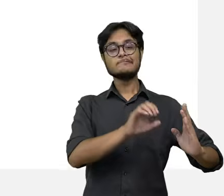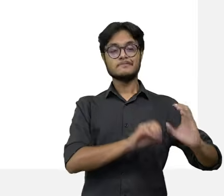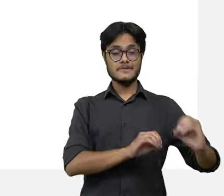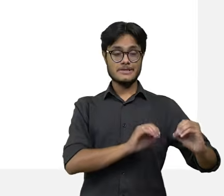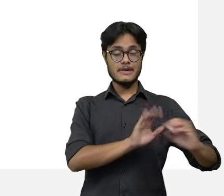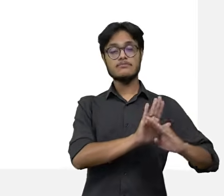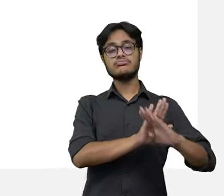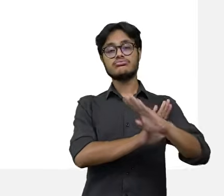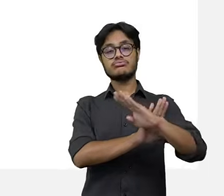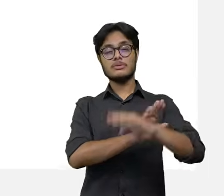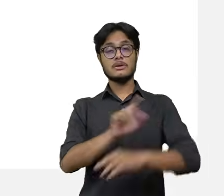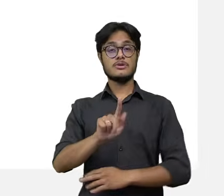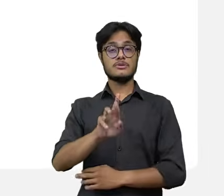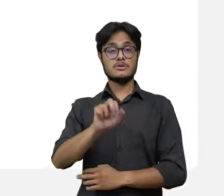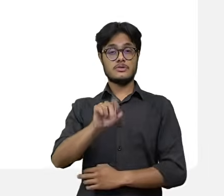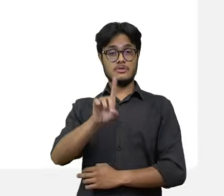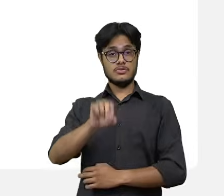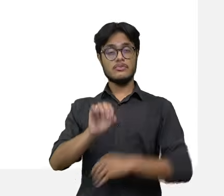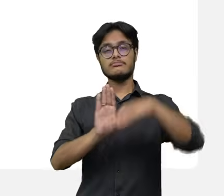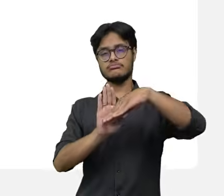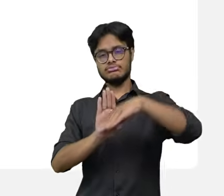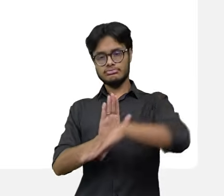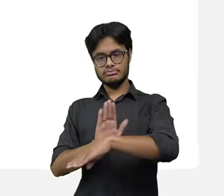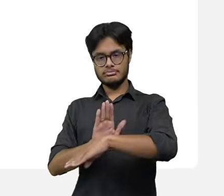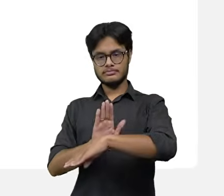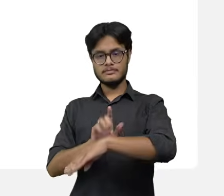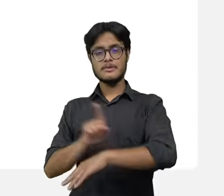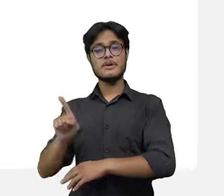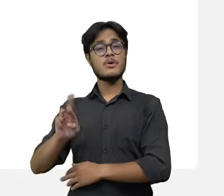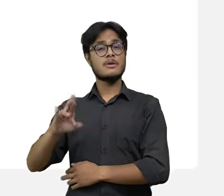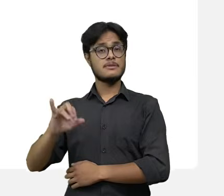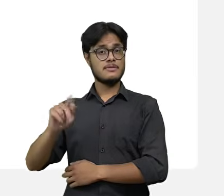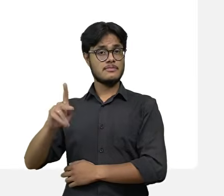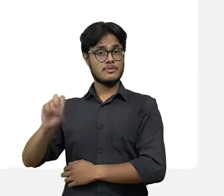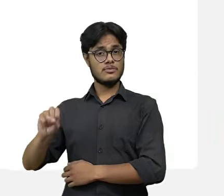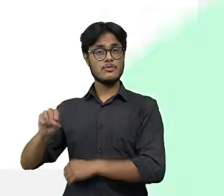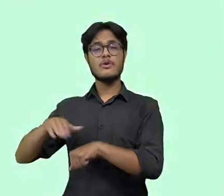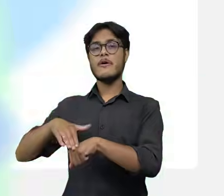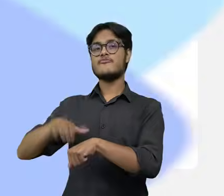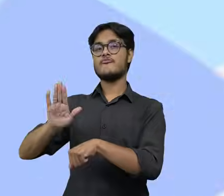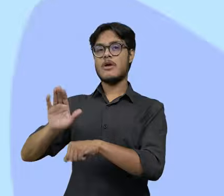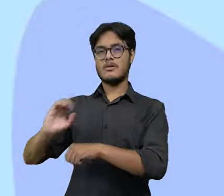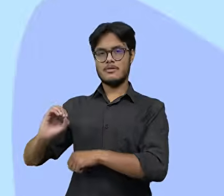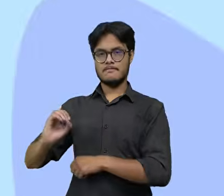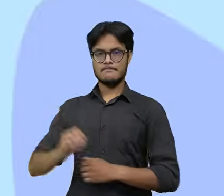e o receptor começa fora do 0. Beleza? Vamos resolver uma questãozinha?